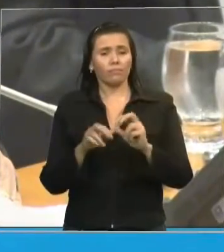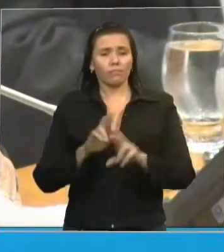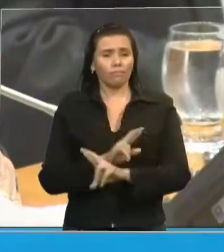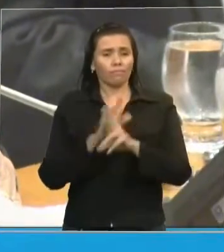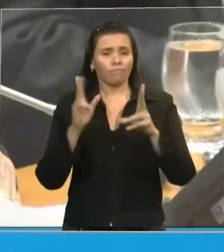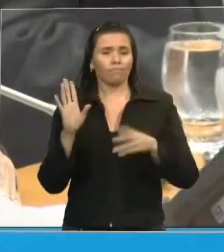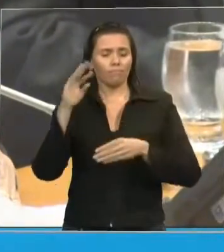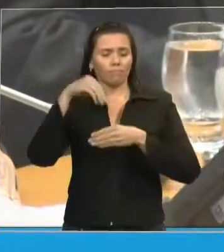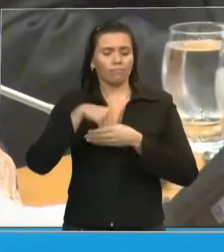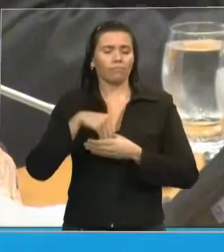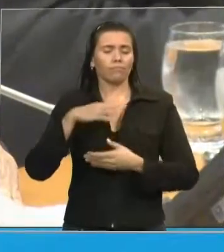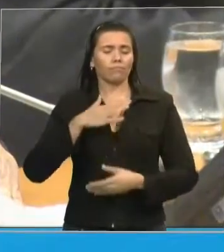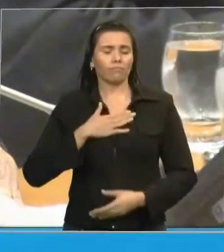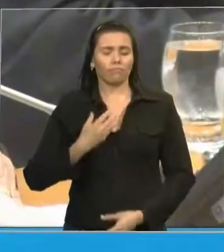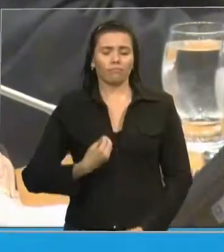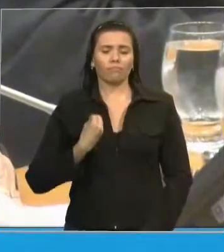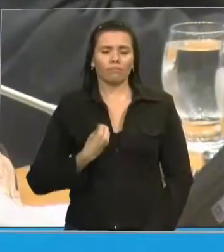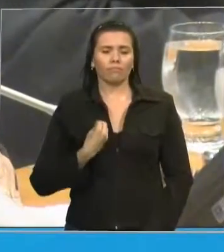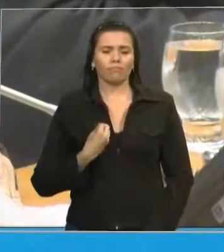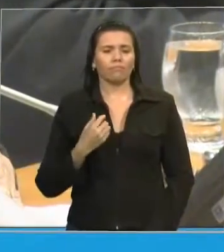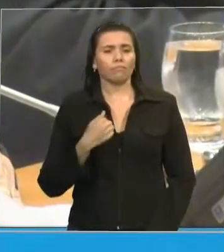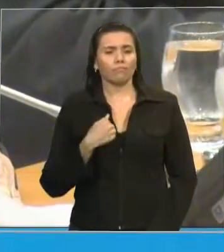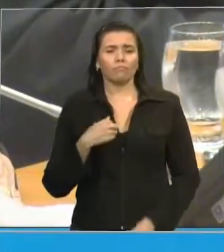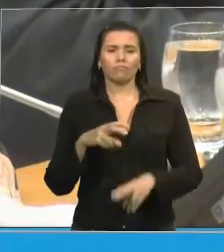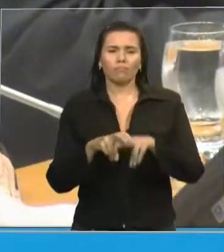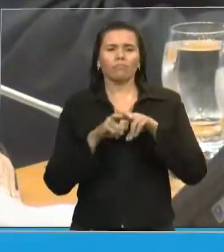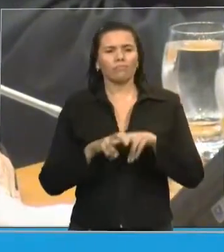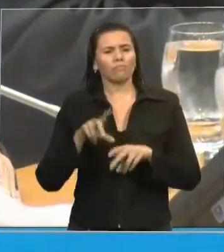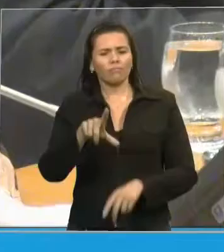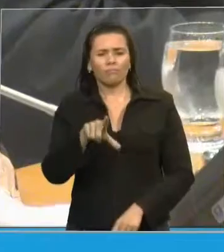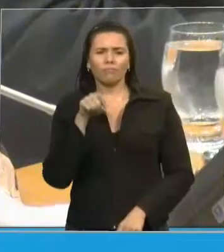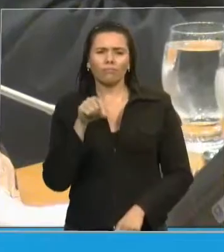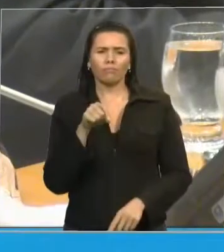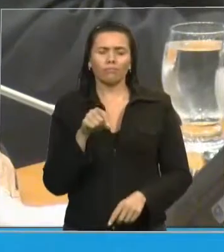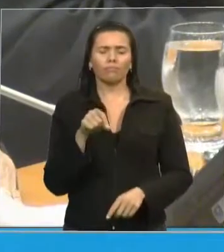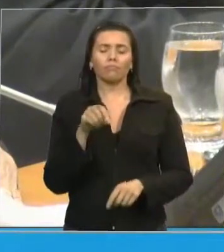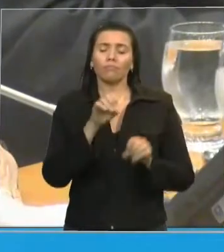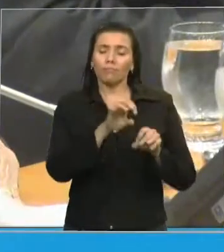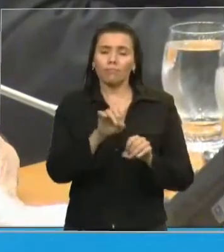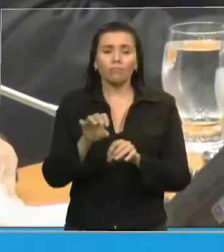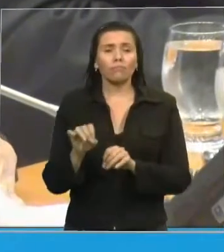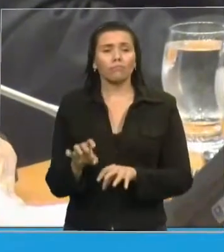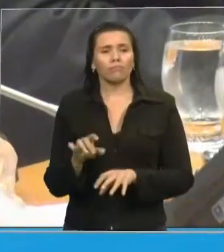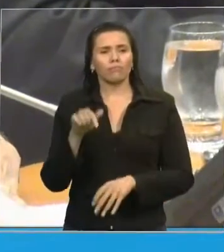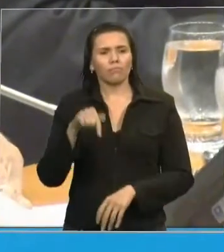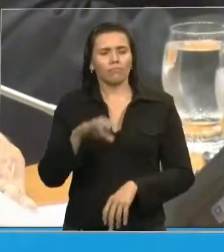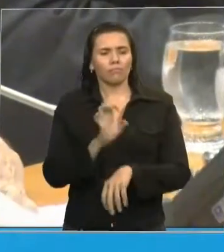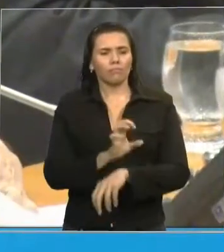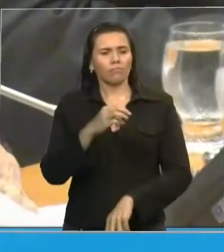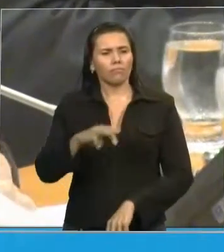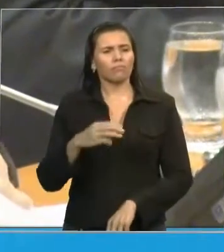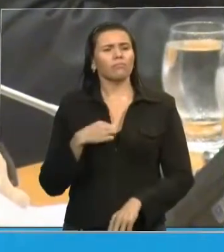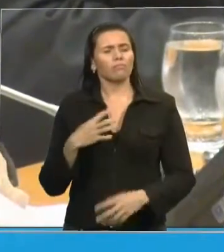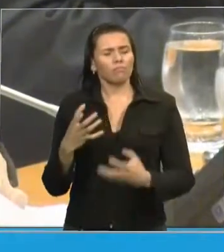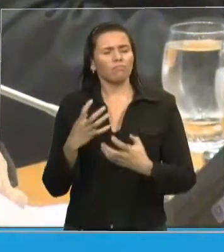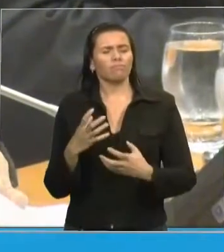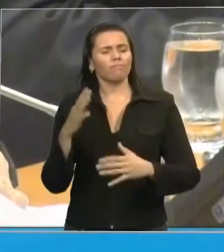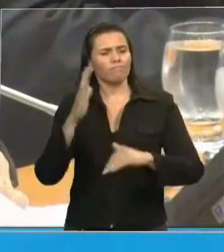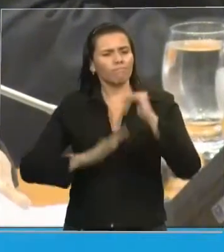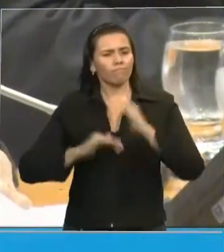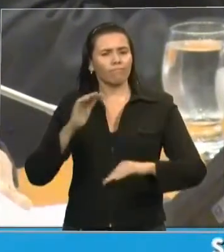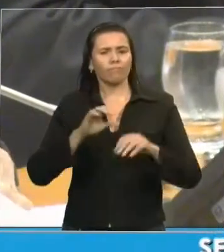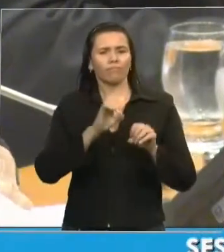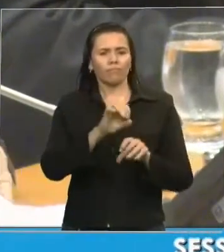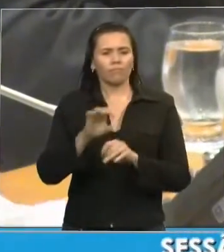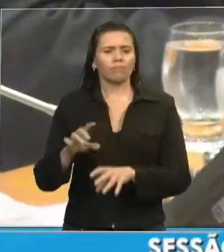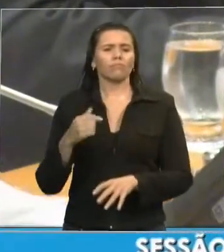me dedicar profissionalmente à educação no meu estado foi um imperativo. Contribuir com a